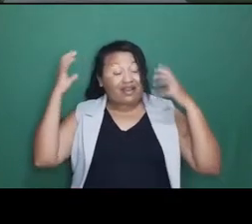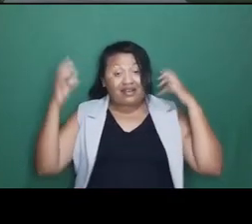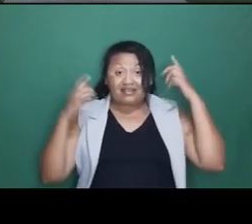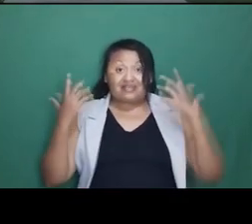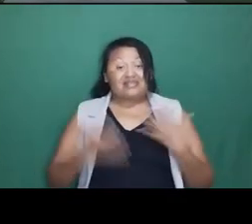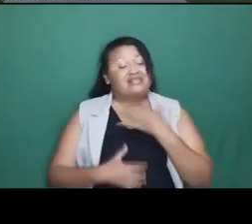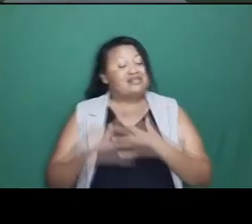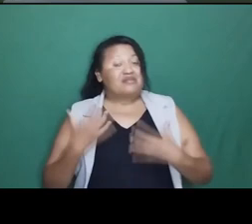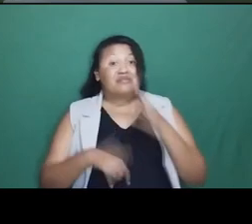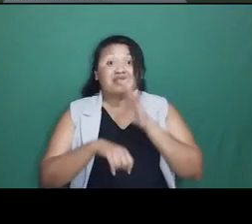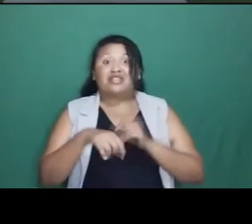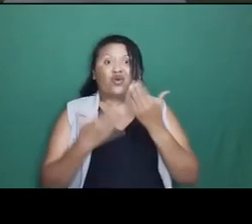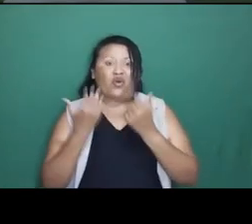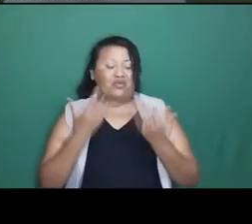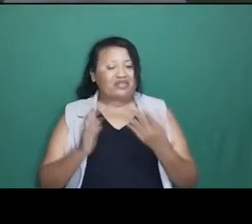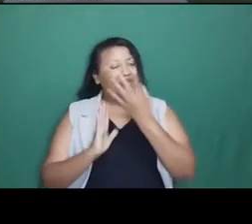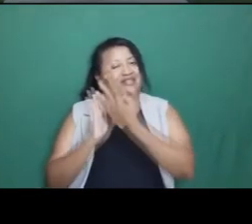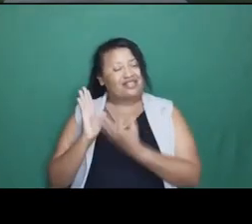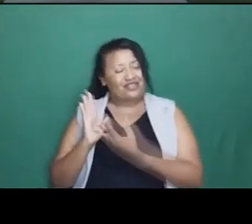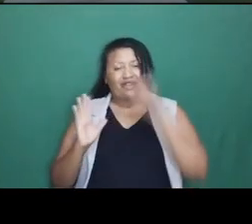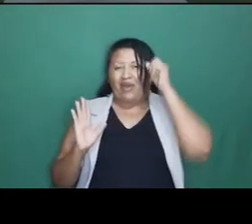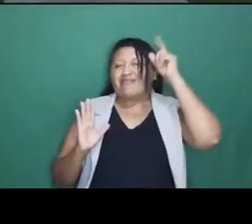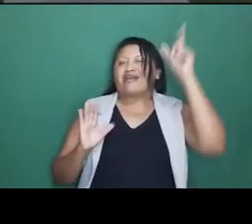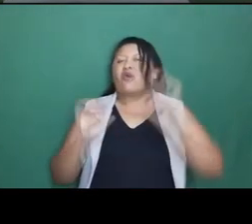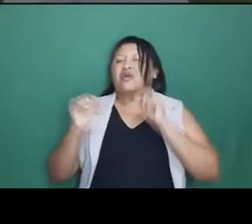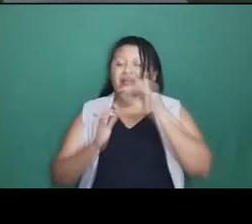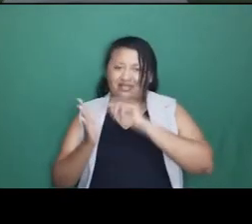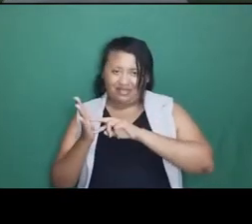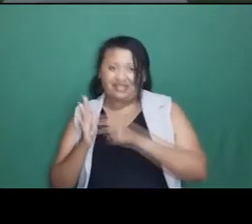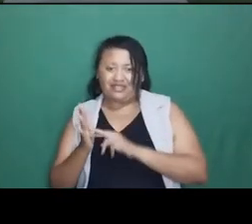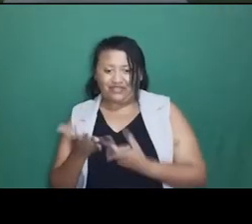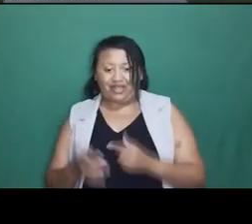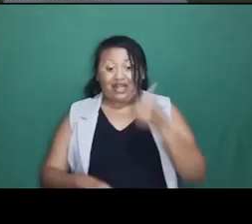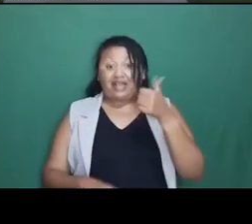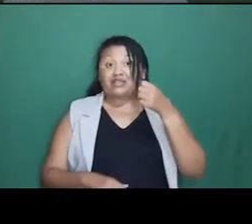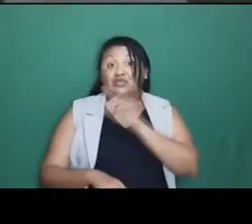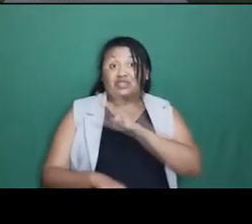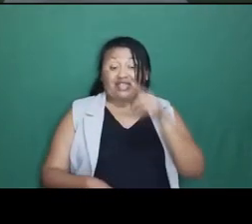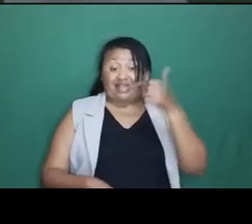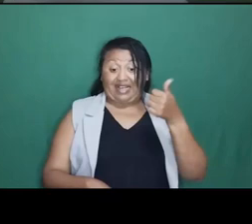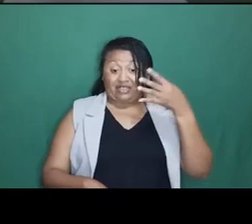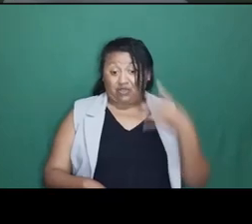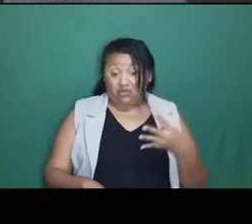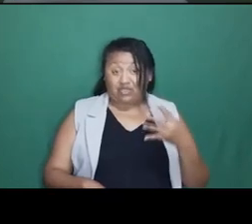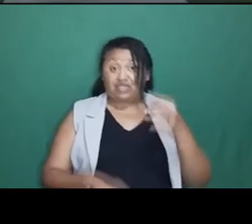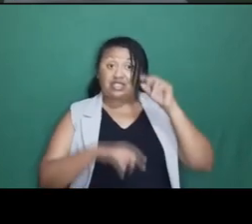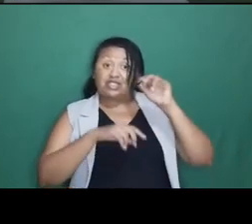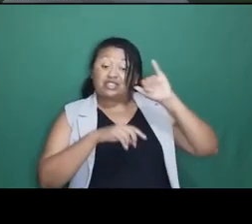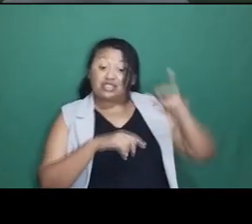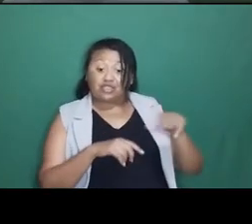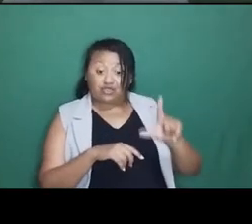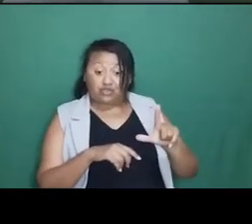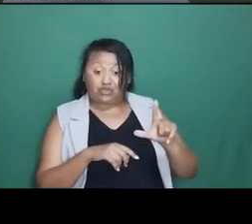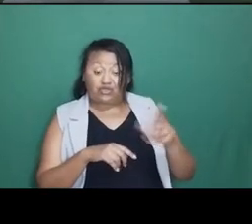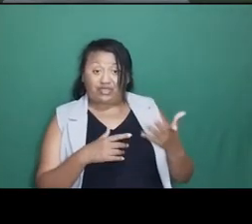texto não é vai dar uma ideia do que significa isso em 14 de julho Os parisienses tomaram